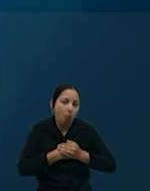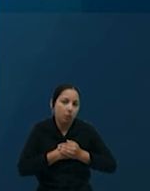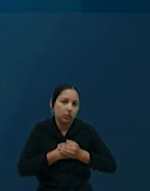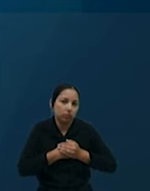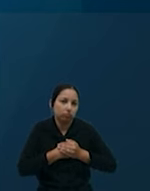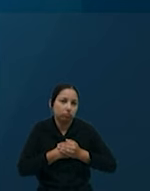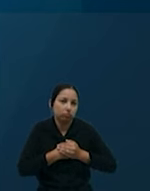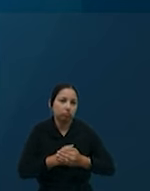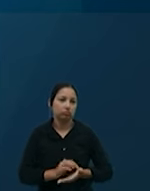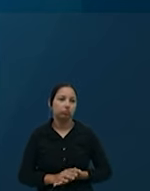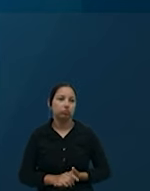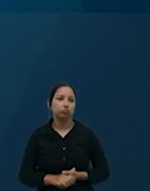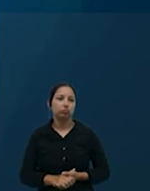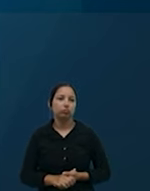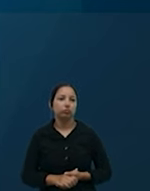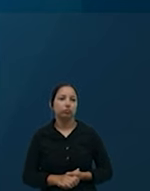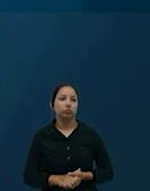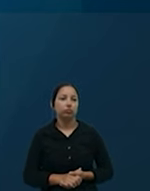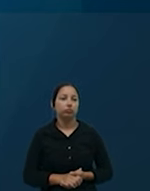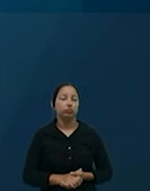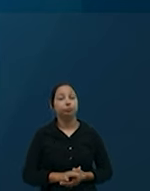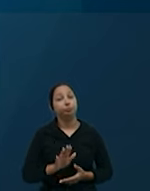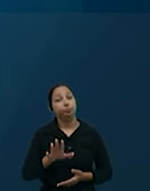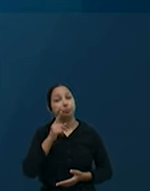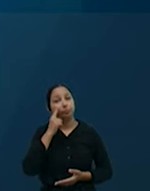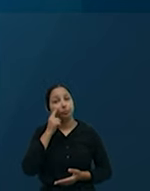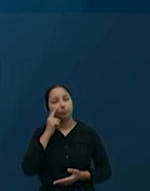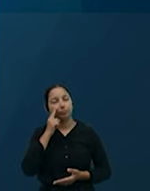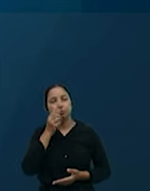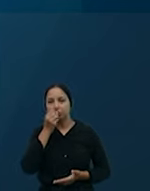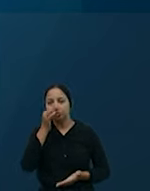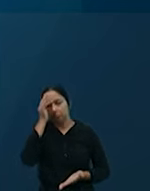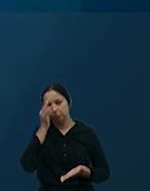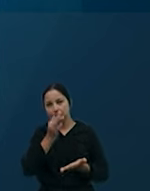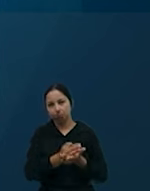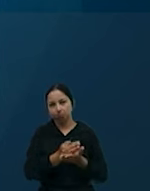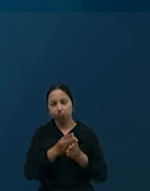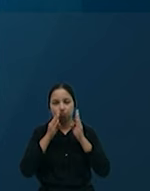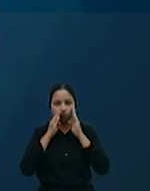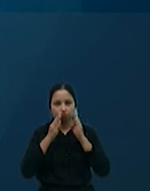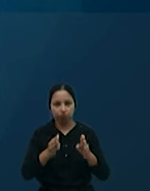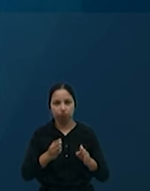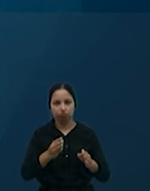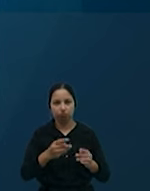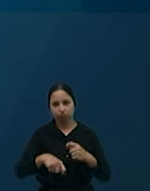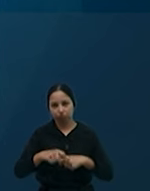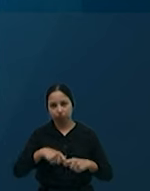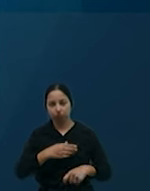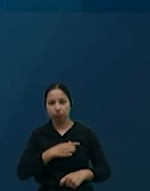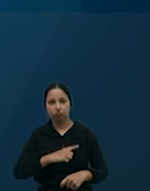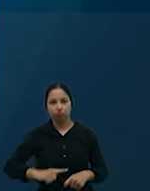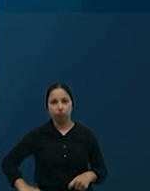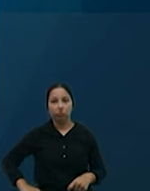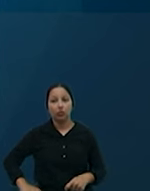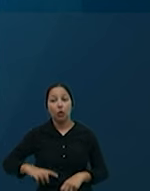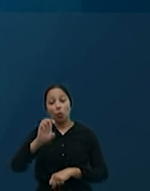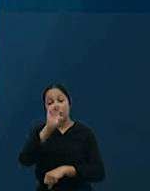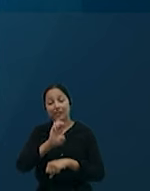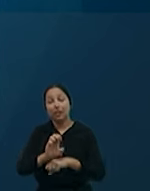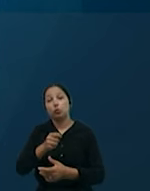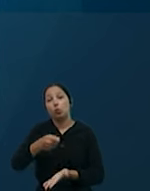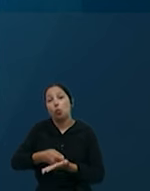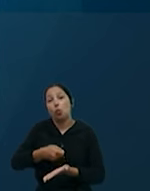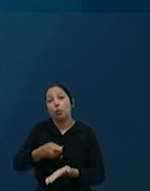Vejamos que a boa-fé objetiva da administração pública é obrigação do Estado, excelências.